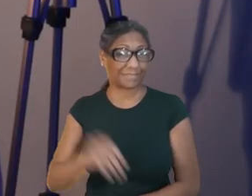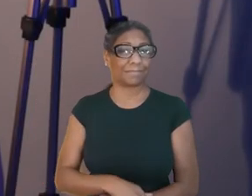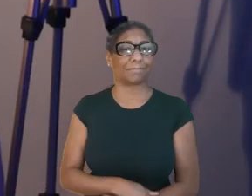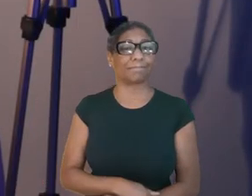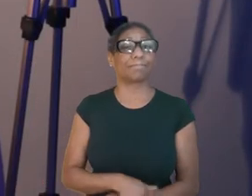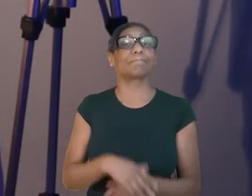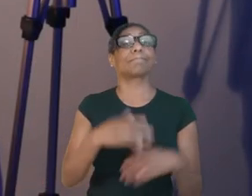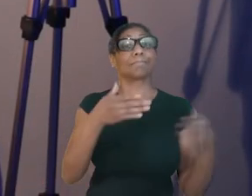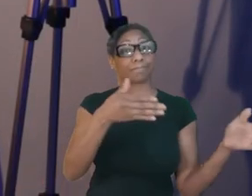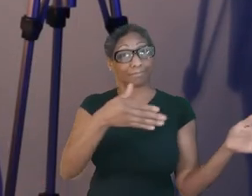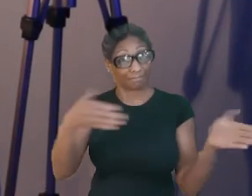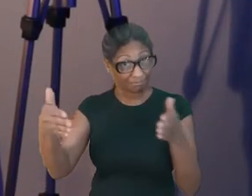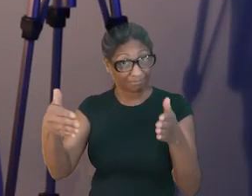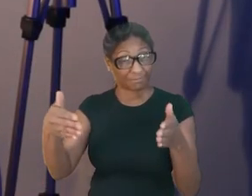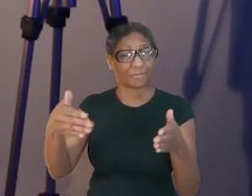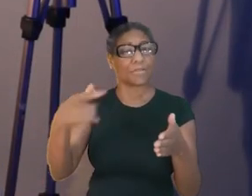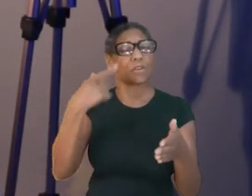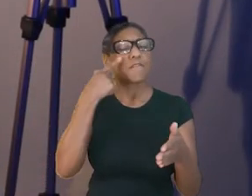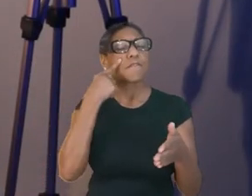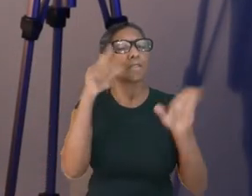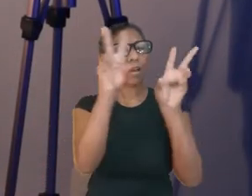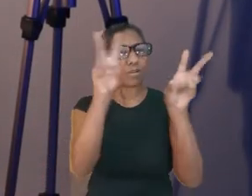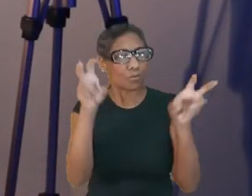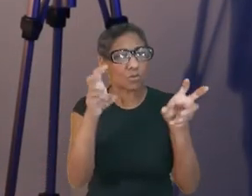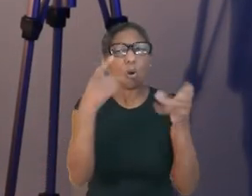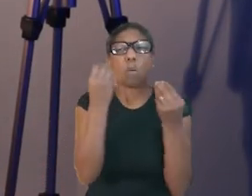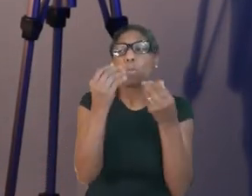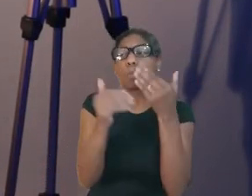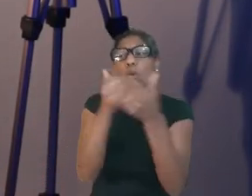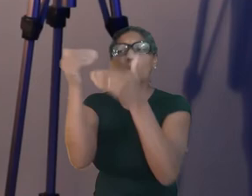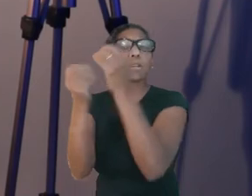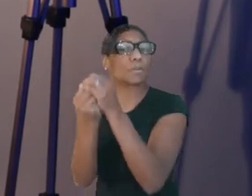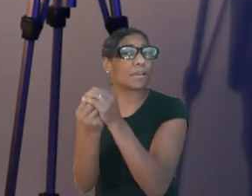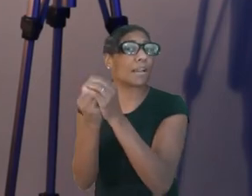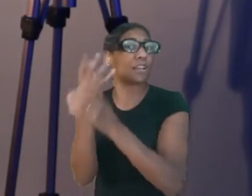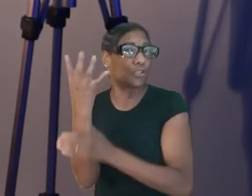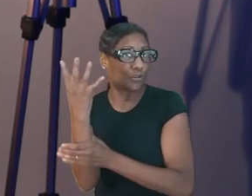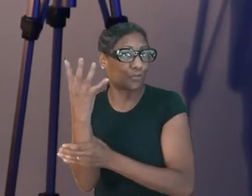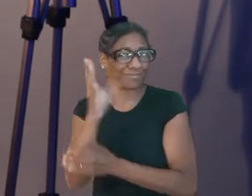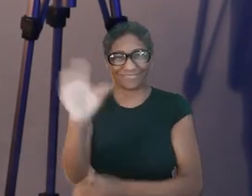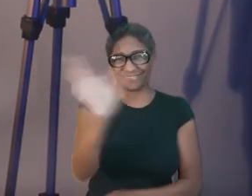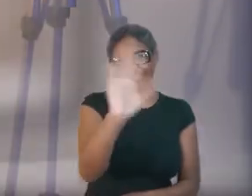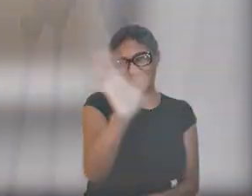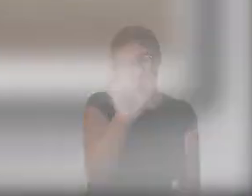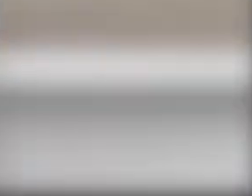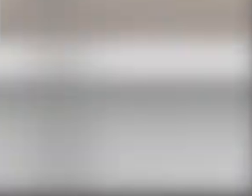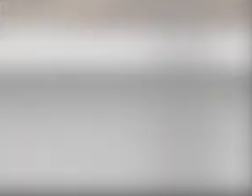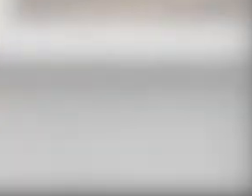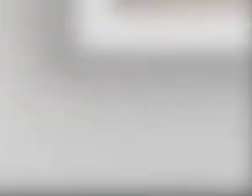No próximo episódio, a gente vai falar um pouco sobre processo criativo. Até lá!